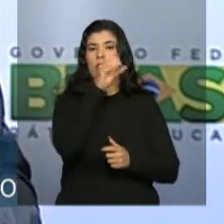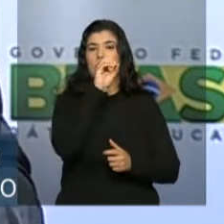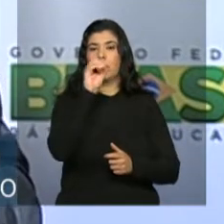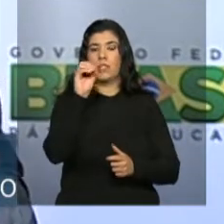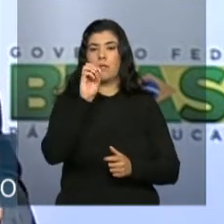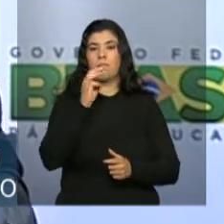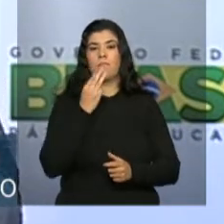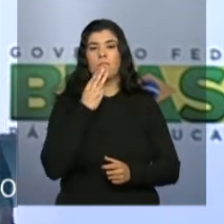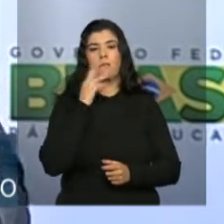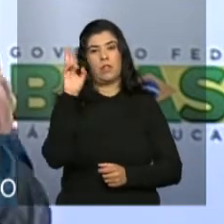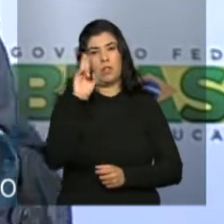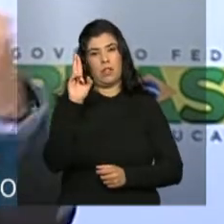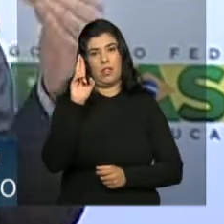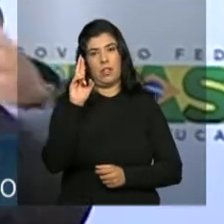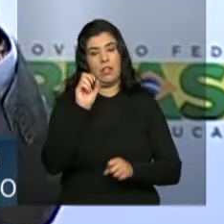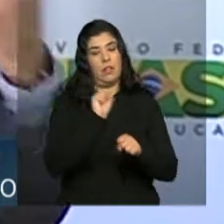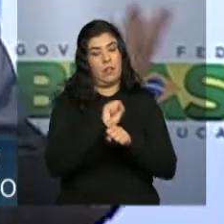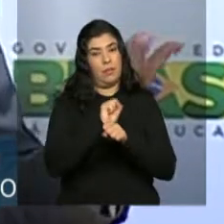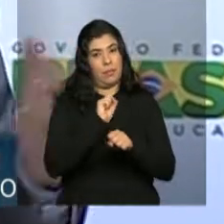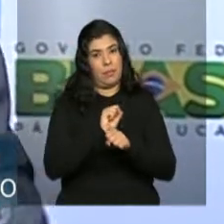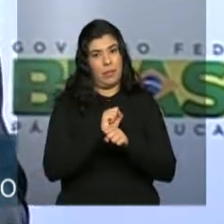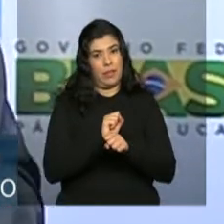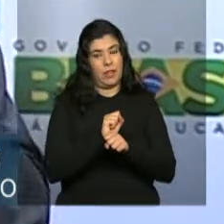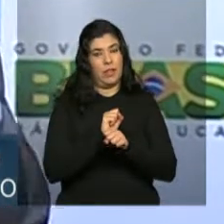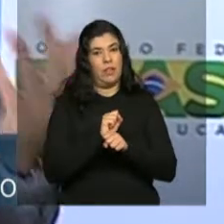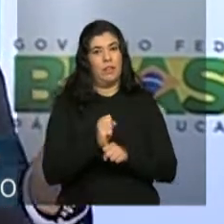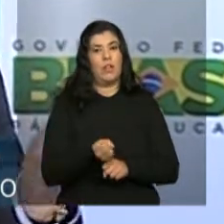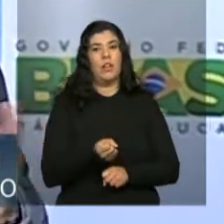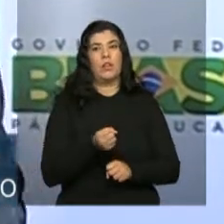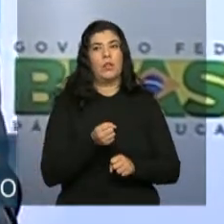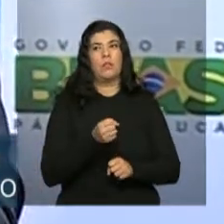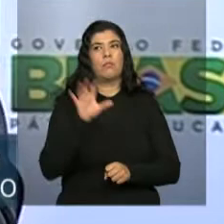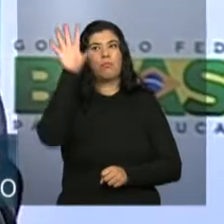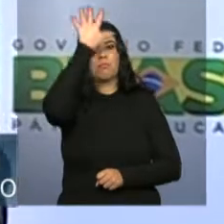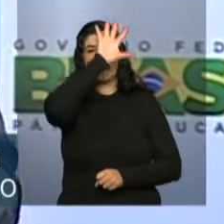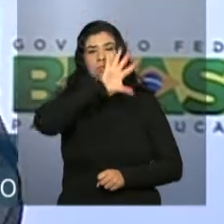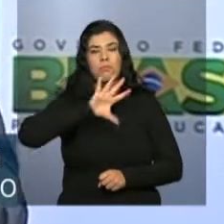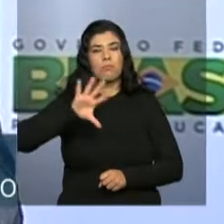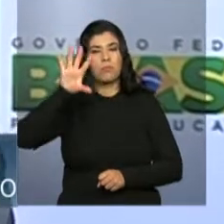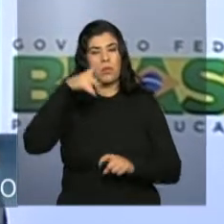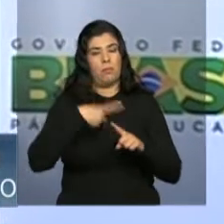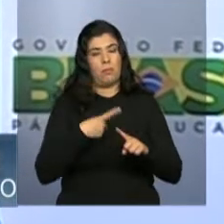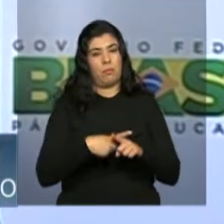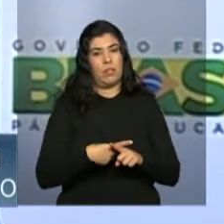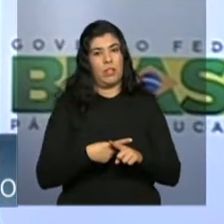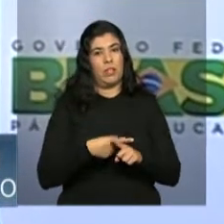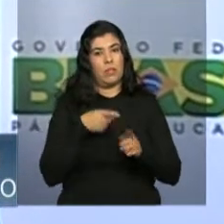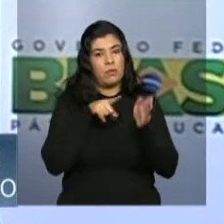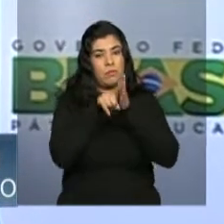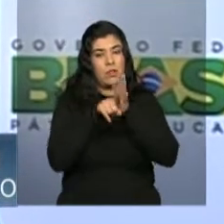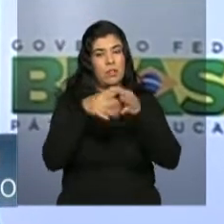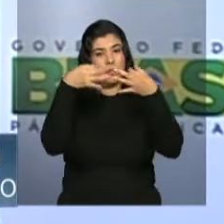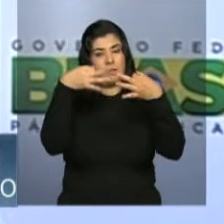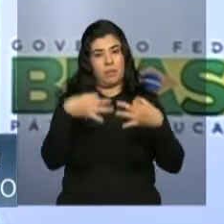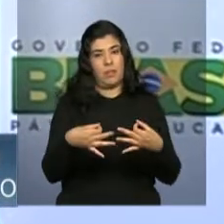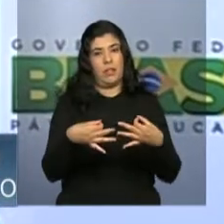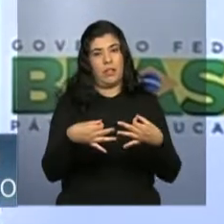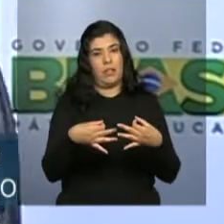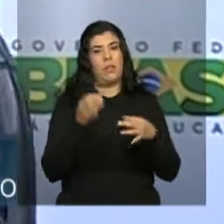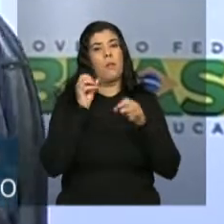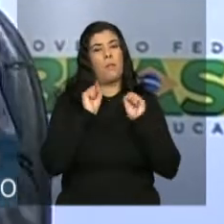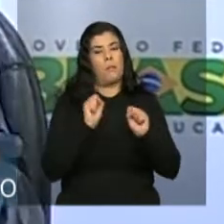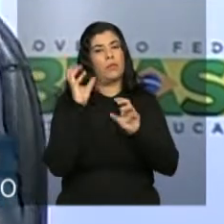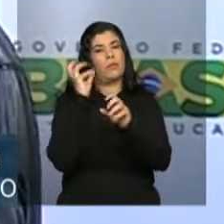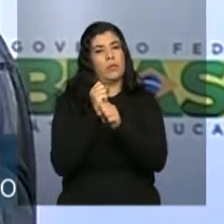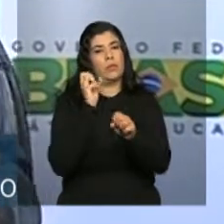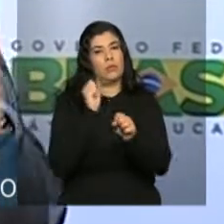reais a hora que a gente viu eu tô falando super inúmeros dialéticos falando uma ordem de grandeza porque a hora que a gente tiver ele devidamente estabelecida ainda tem